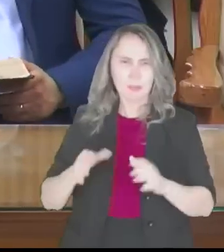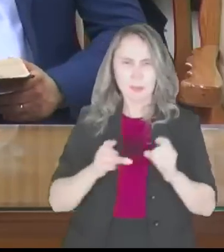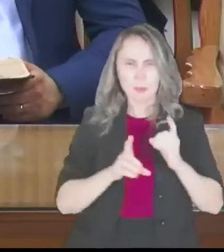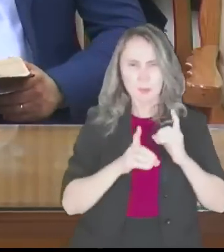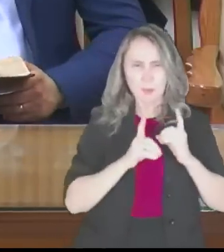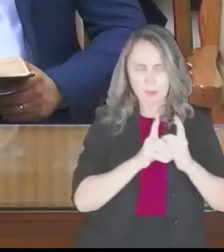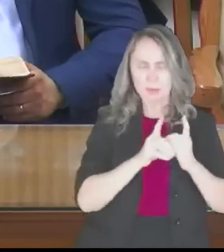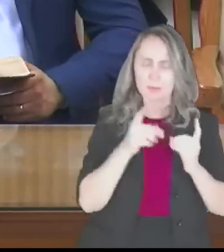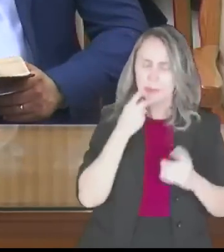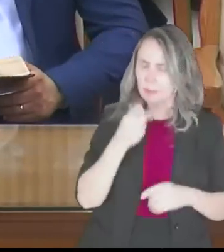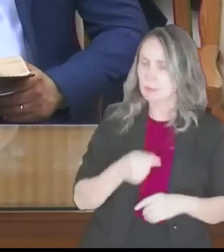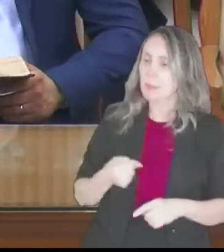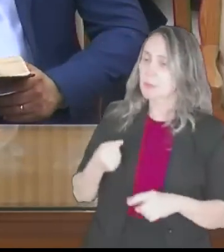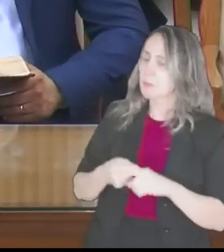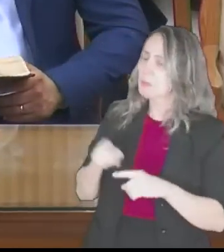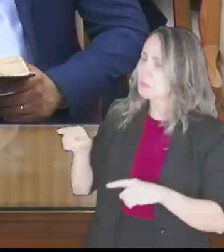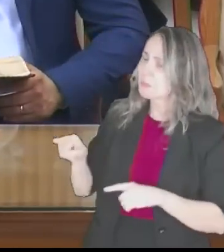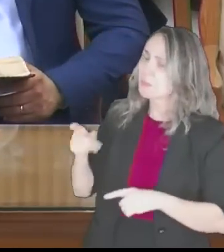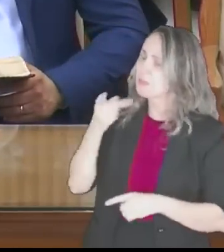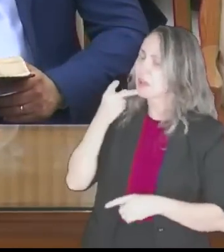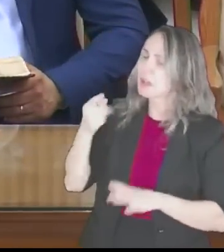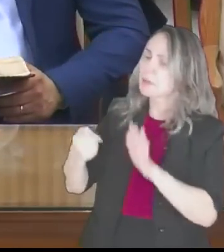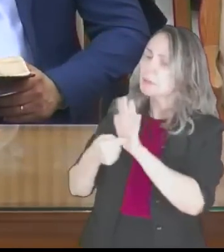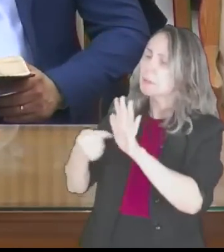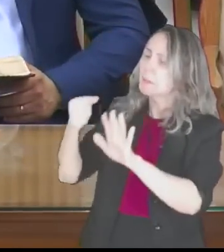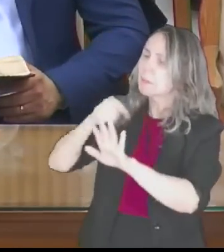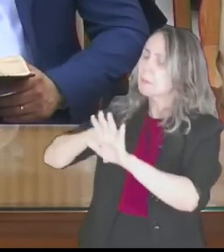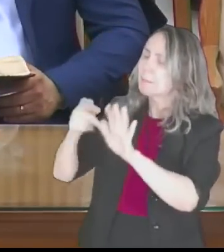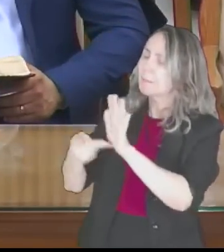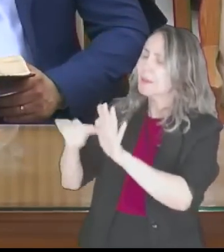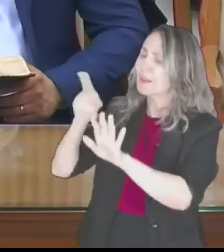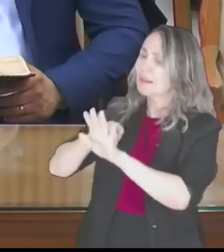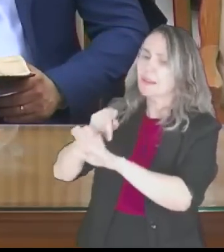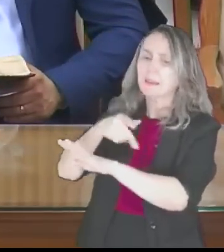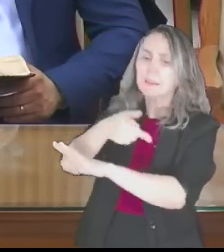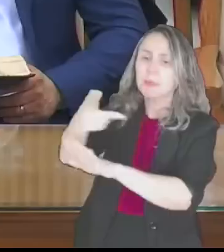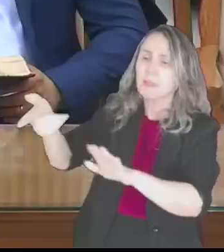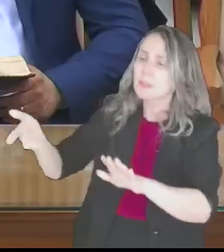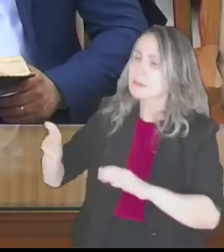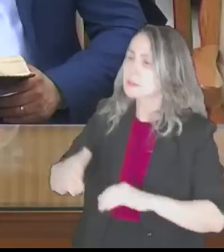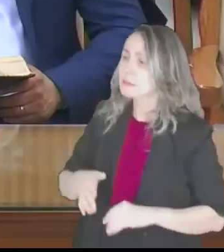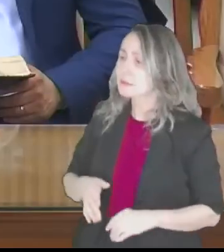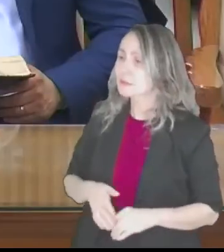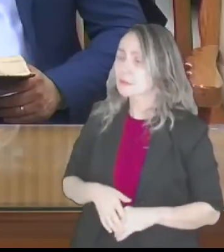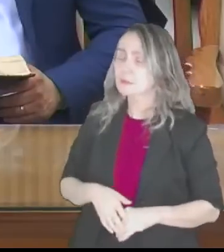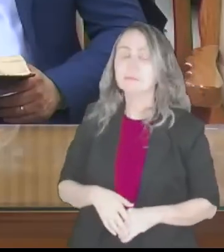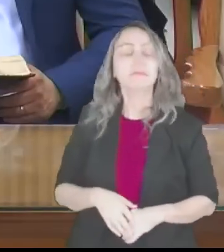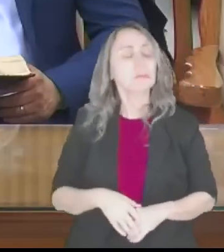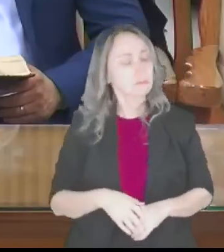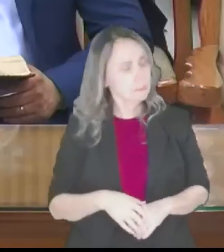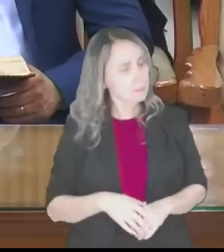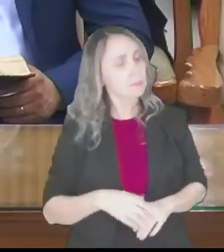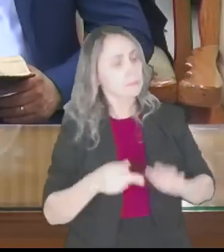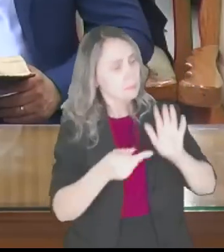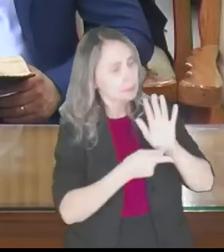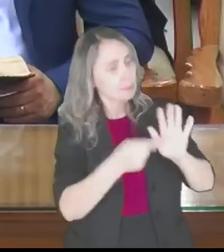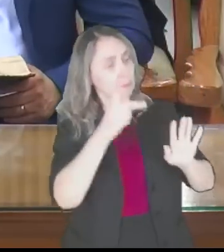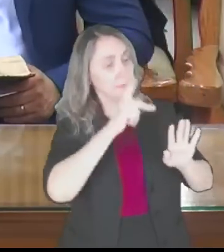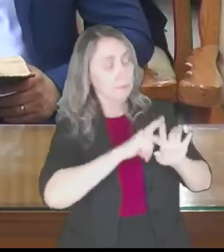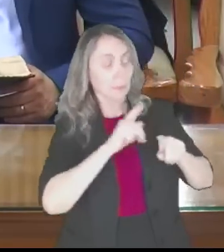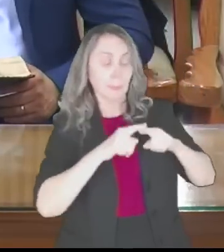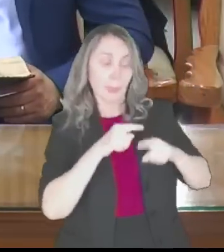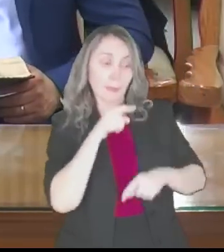Jesus disse, porque para eles eu falo em parábolas, mas a vocês em particular é dado a